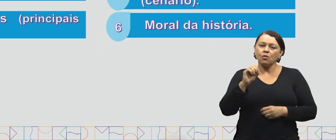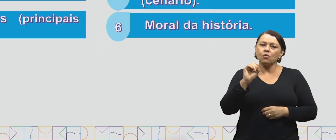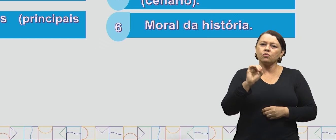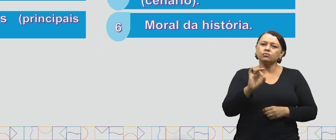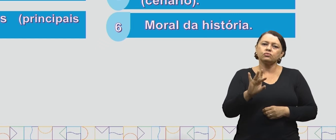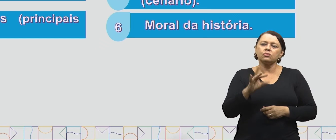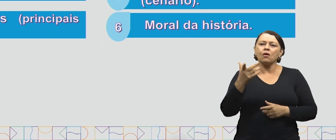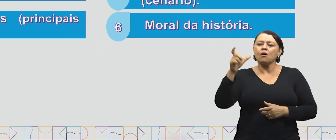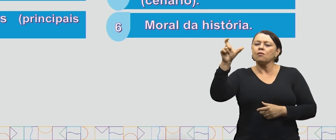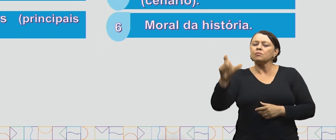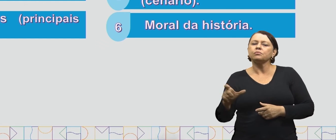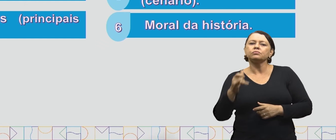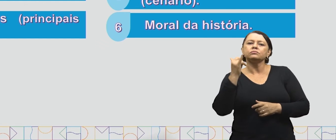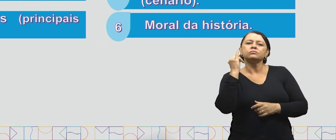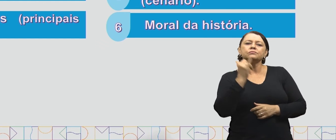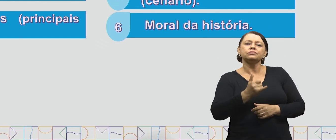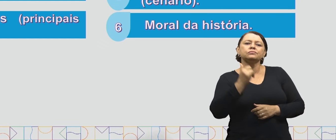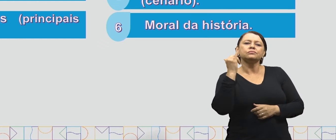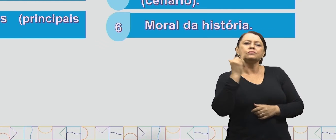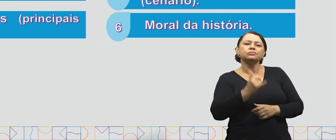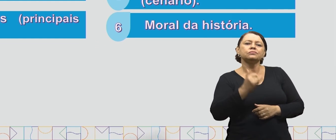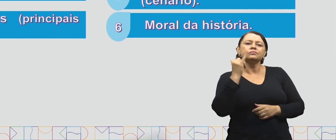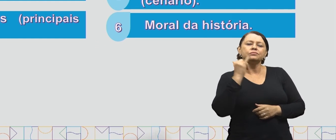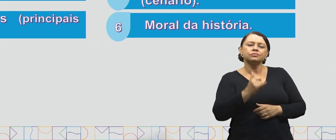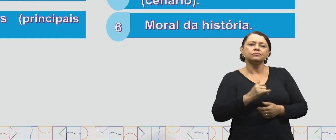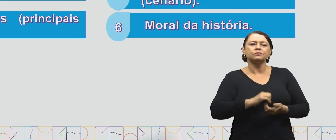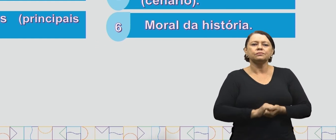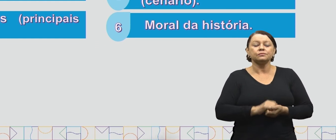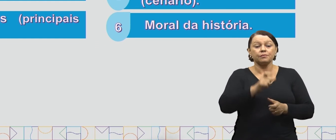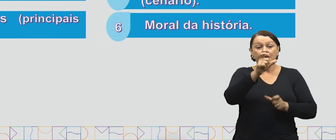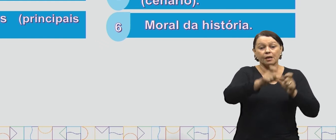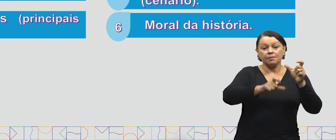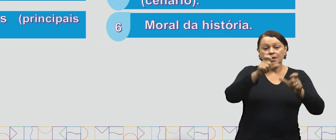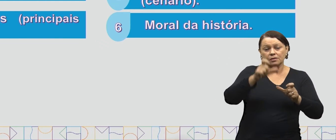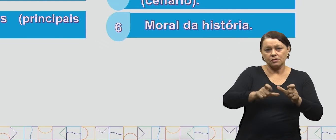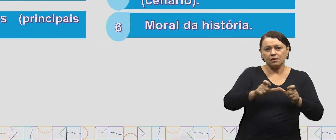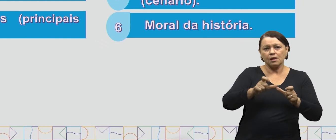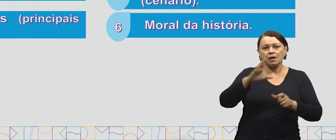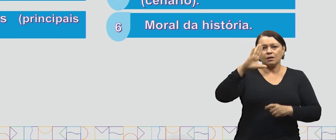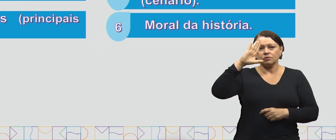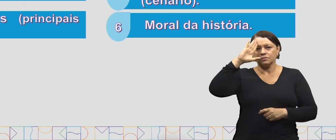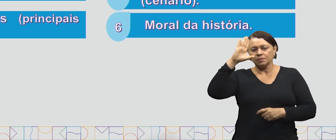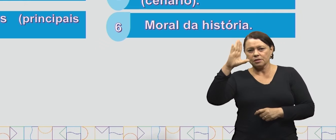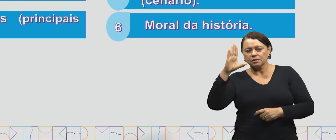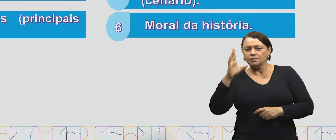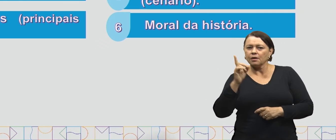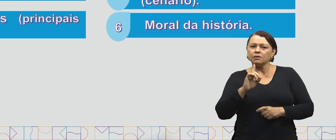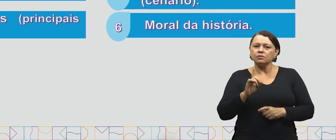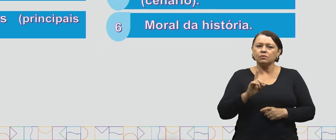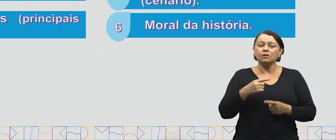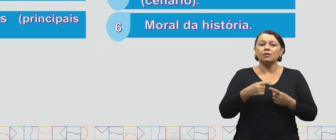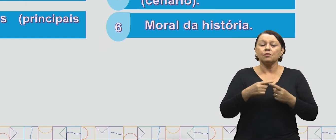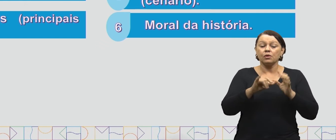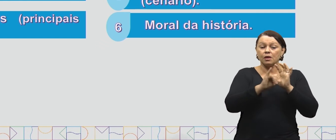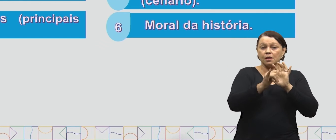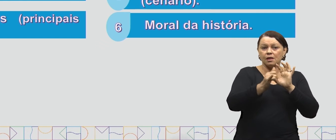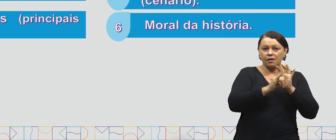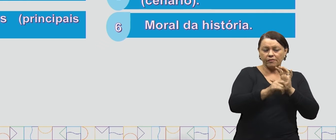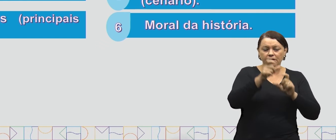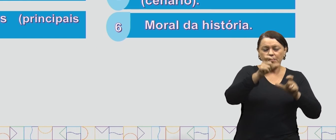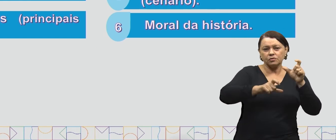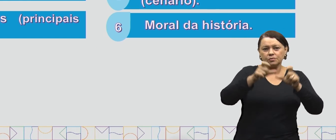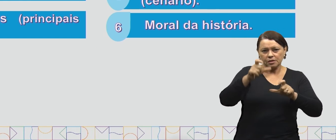que observa de longe os acontecimentos da história. Personagens: principais ou não. Em uma fábula,